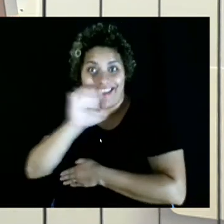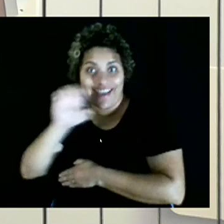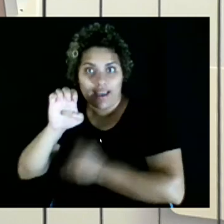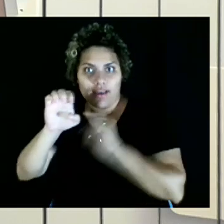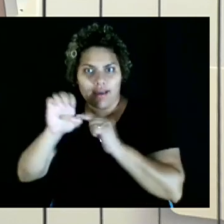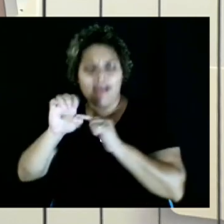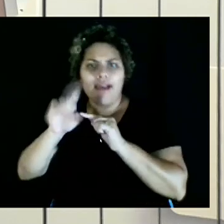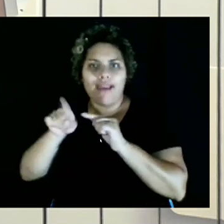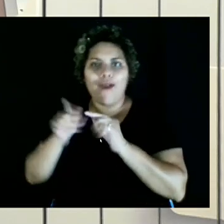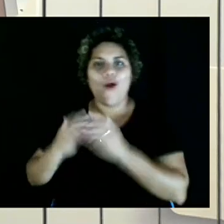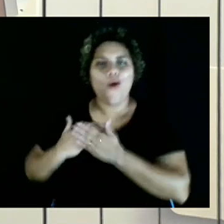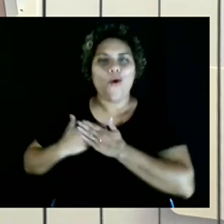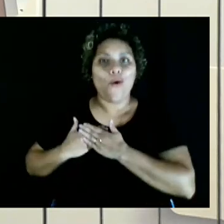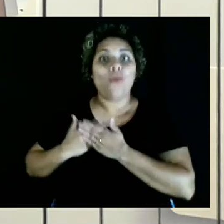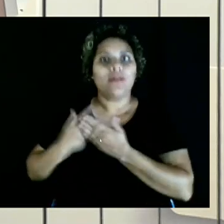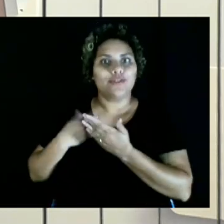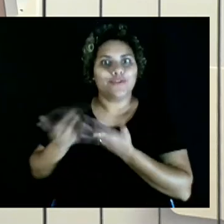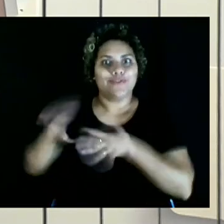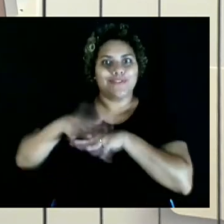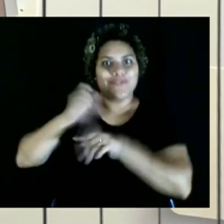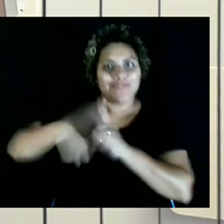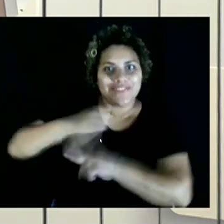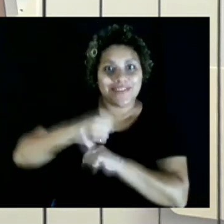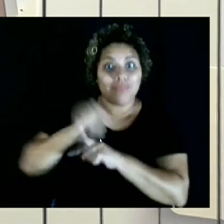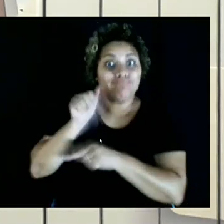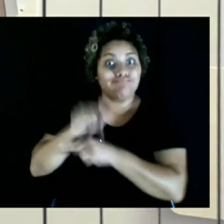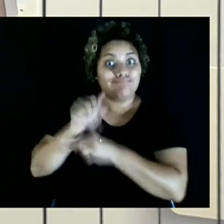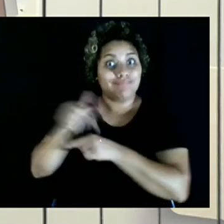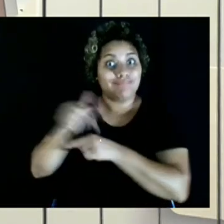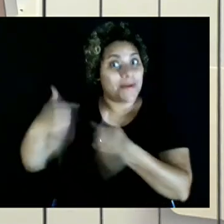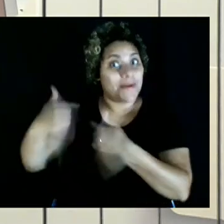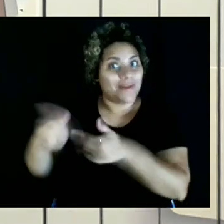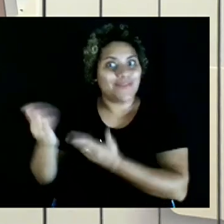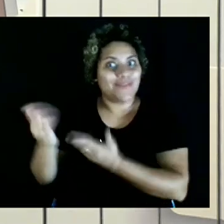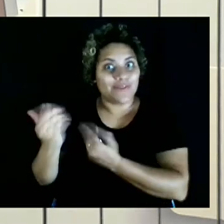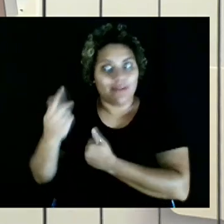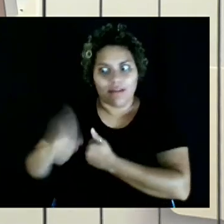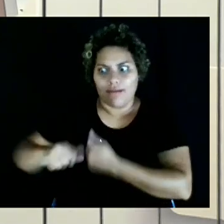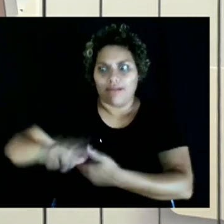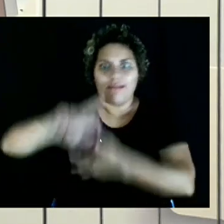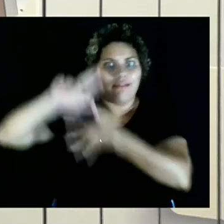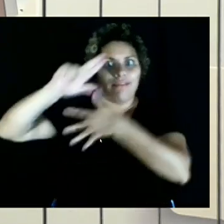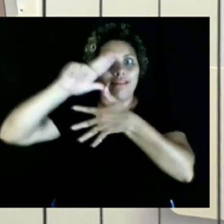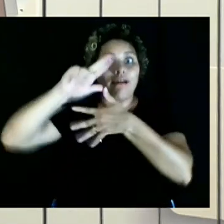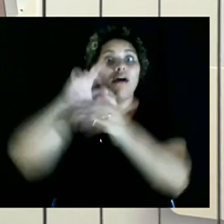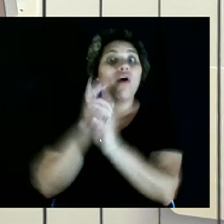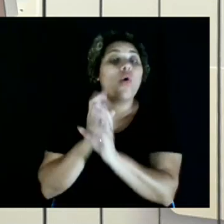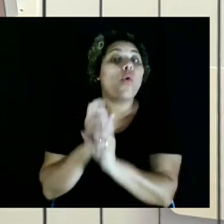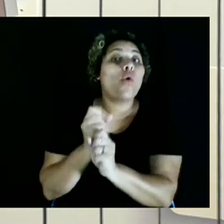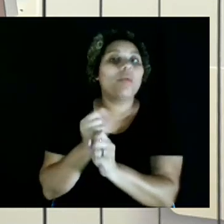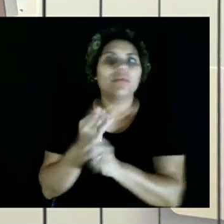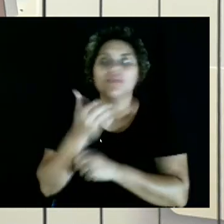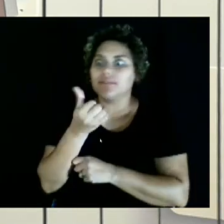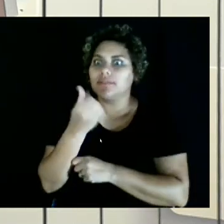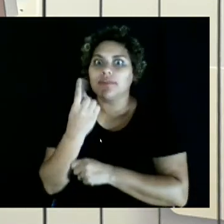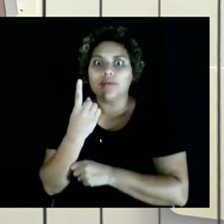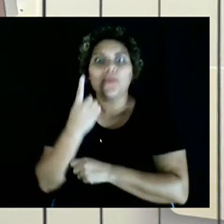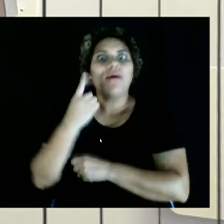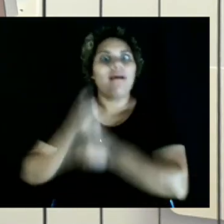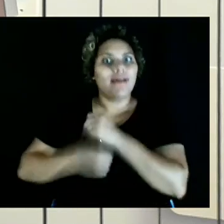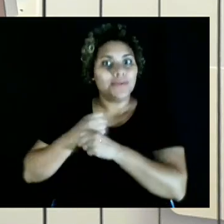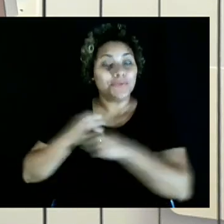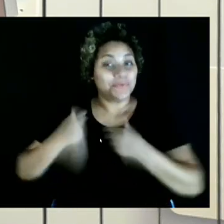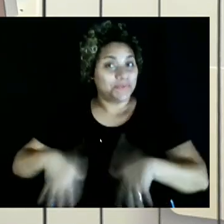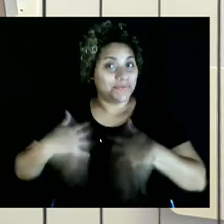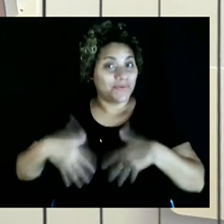e Empregabilidade Jovem da América Latina, completa 61 anos e realiza hoje a Maratona